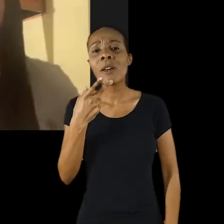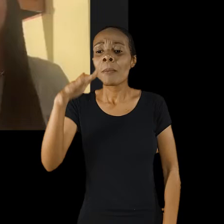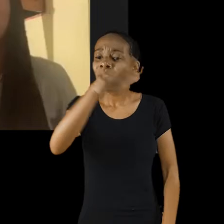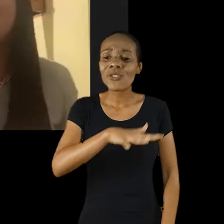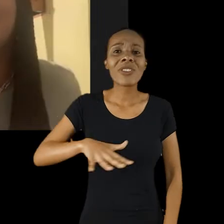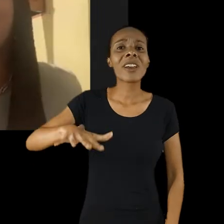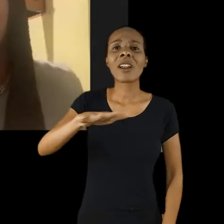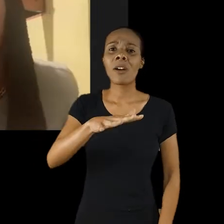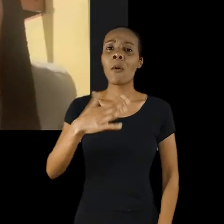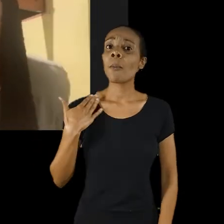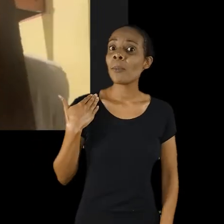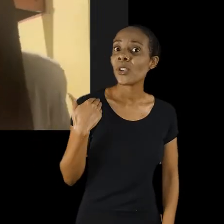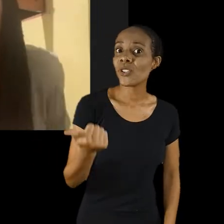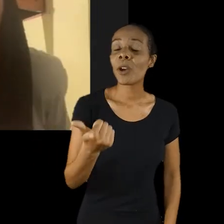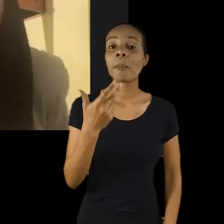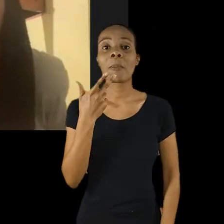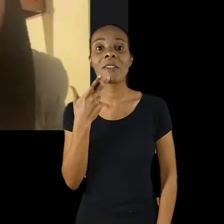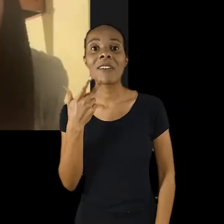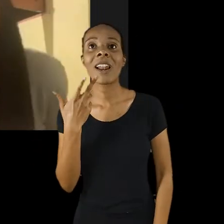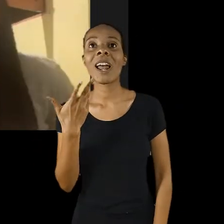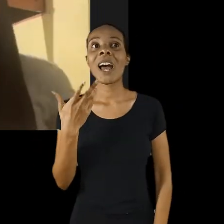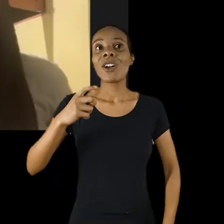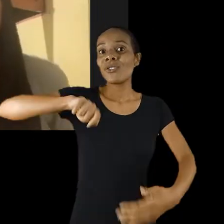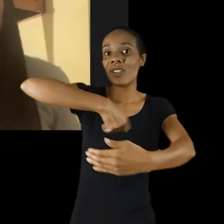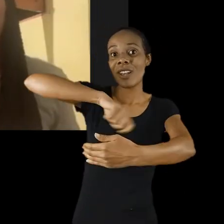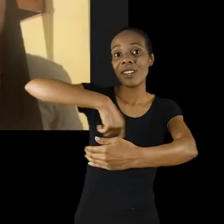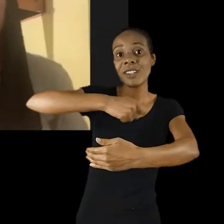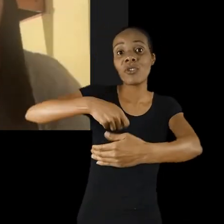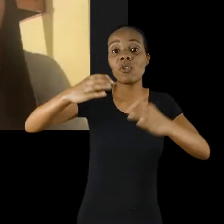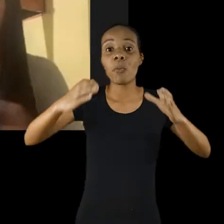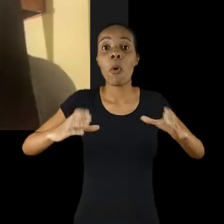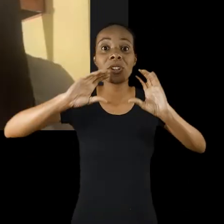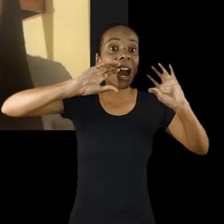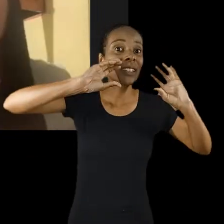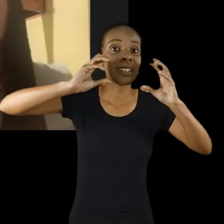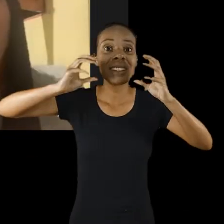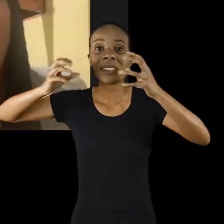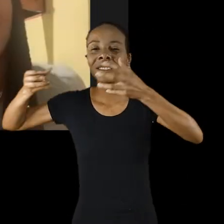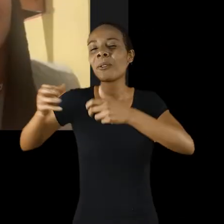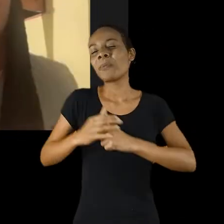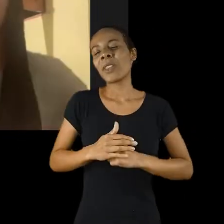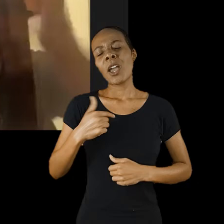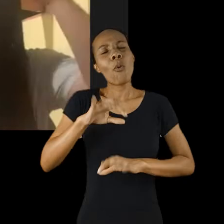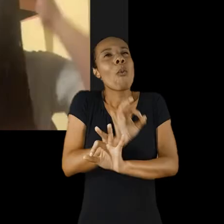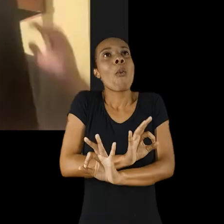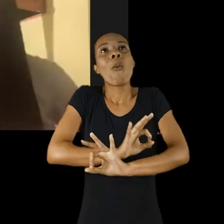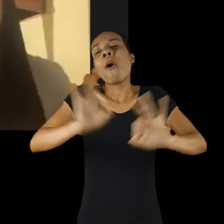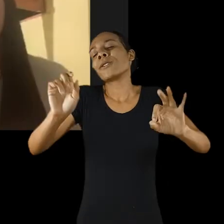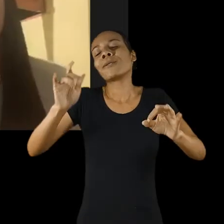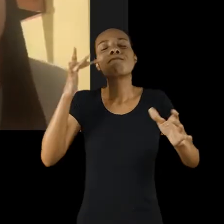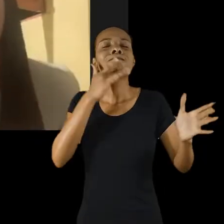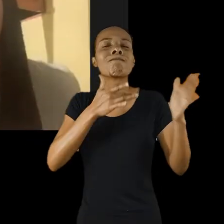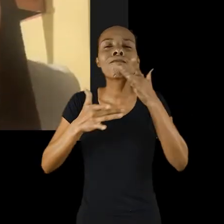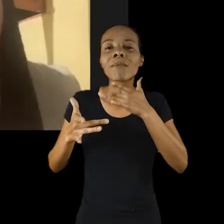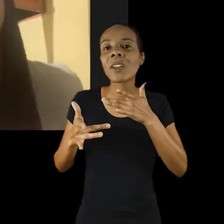falar de uma receita de bolo de milho que eu sou ótima, sabe? Me chama para fazer uma feijoada. Não vai me chamar só para estar